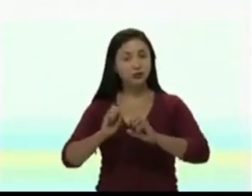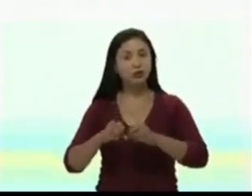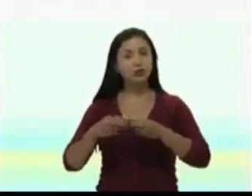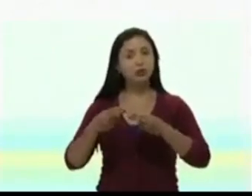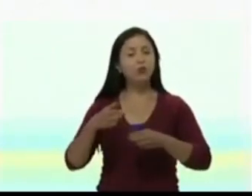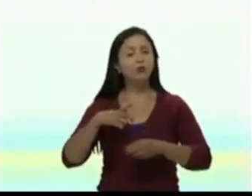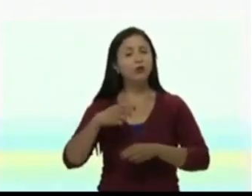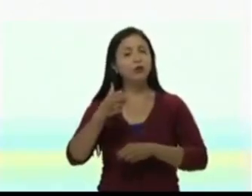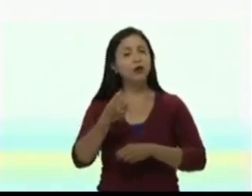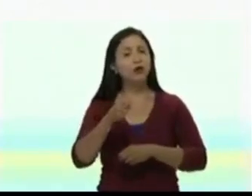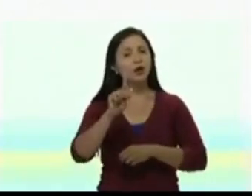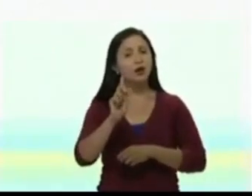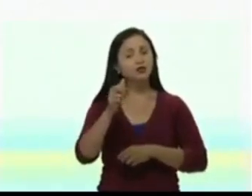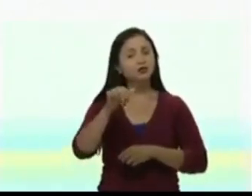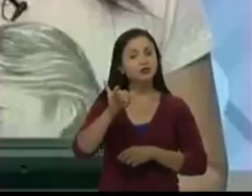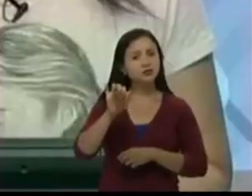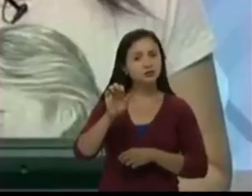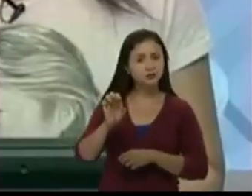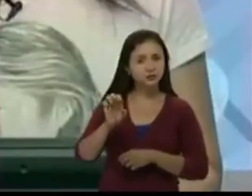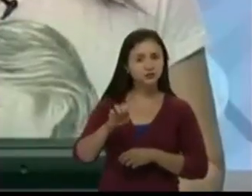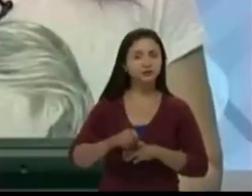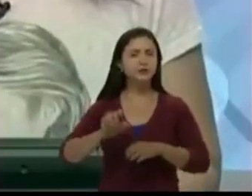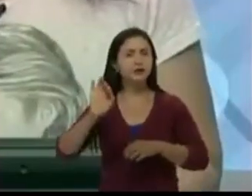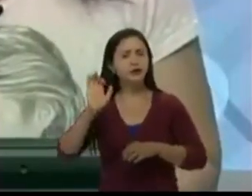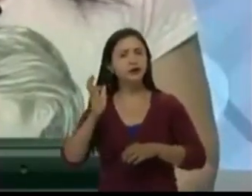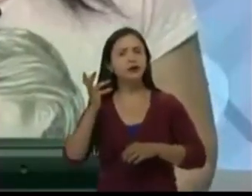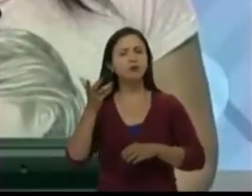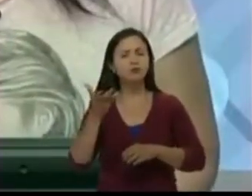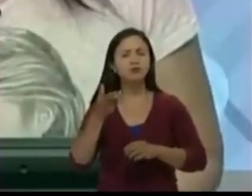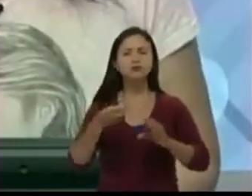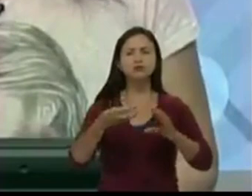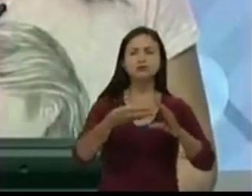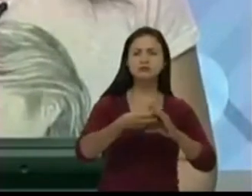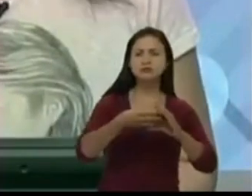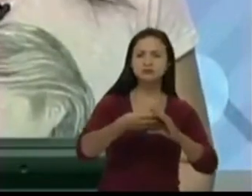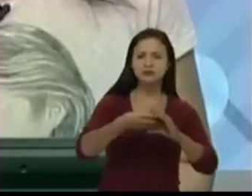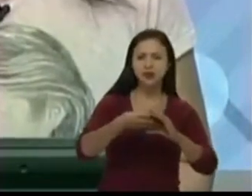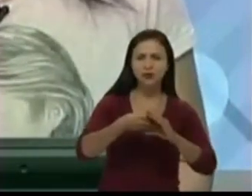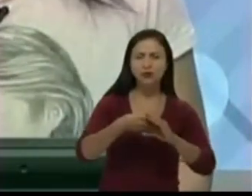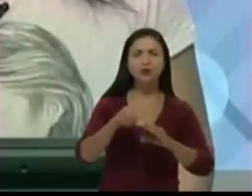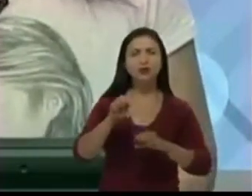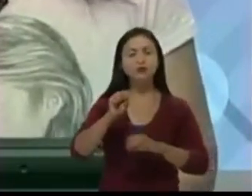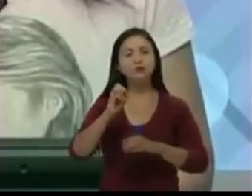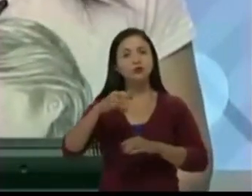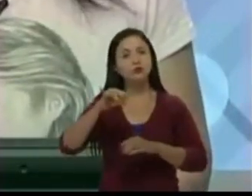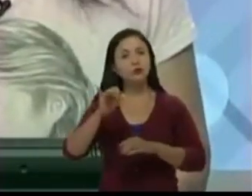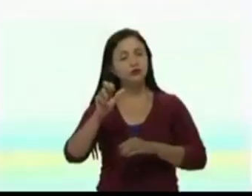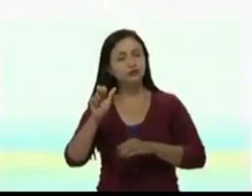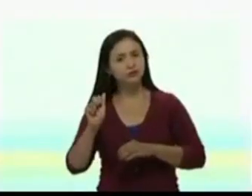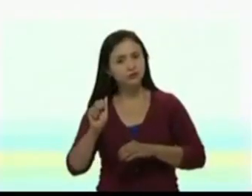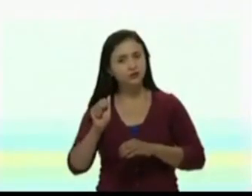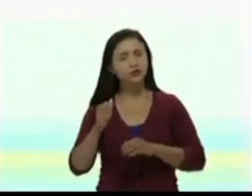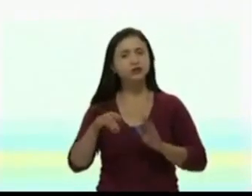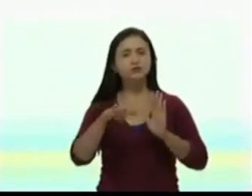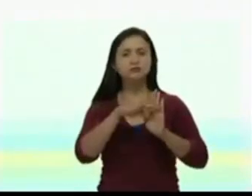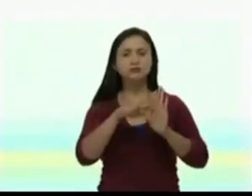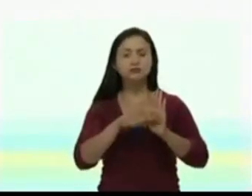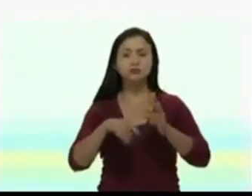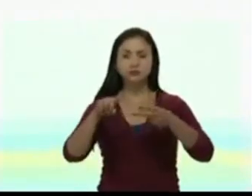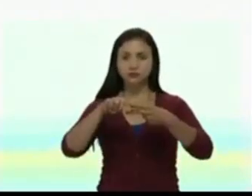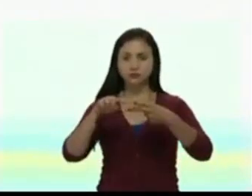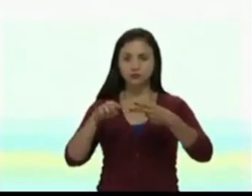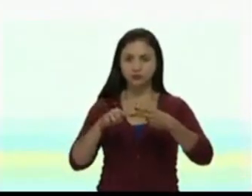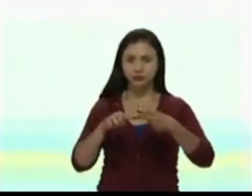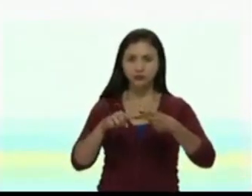agentes mutagênicos. Elas podem acontecer tanto em células germinativas como em células somáticas, e elas são classificadas em dois tipos,